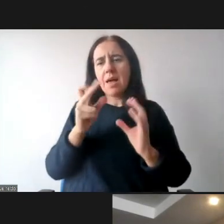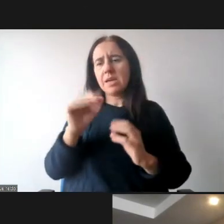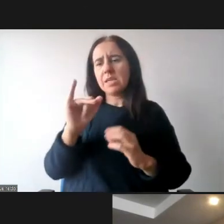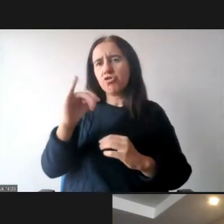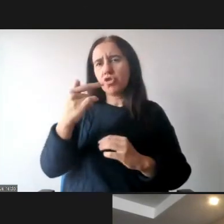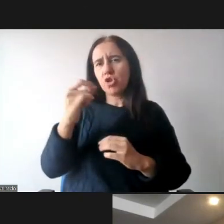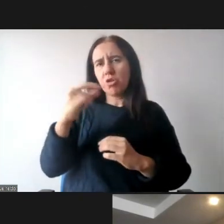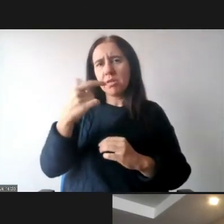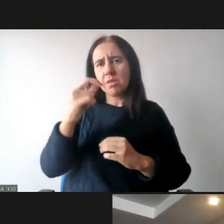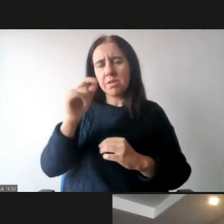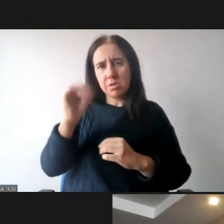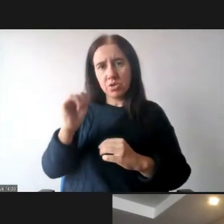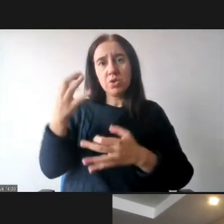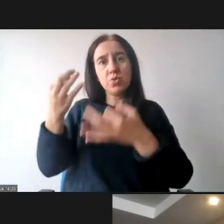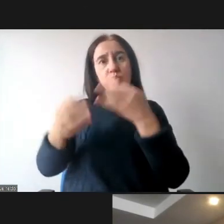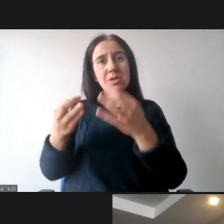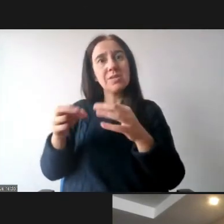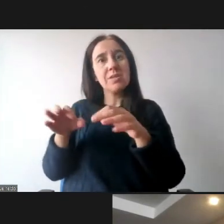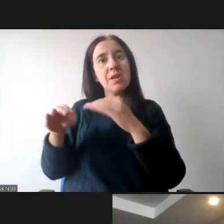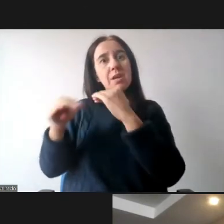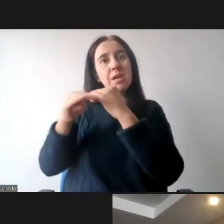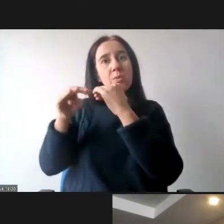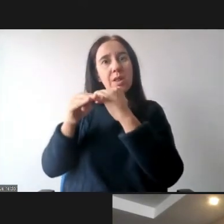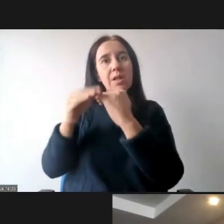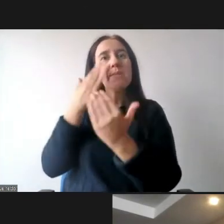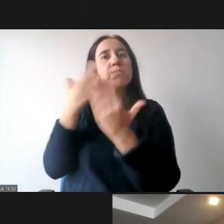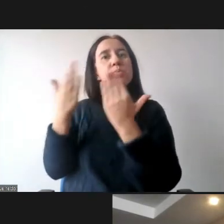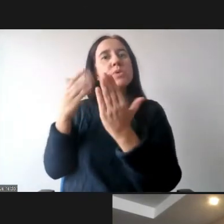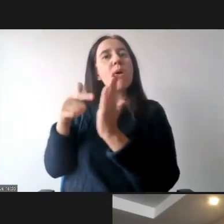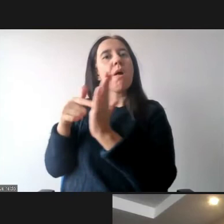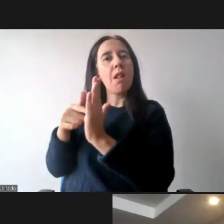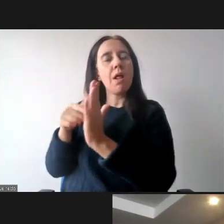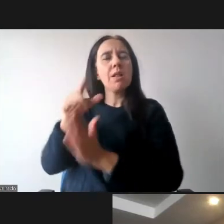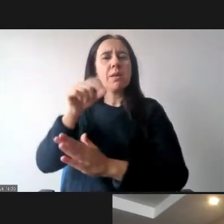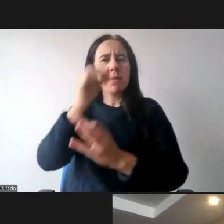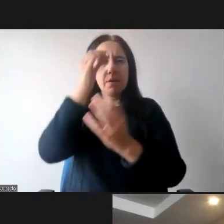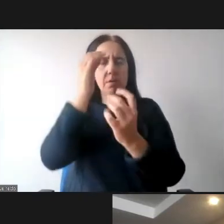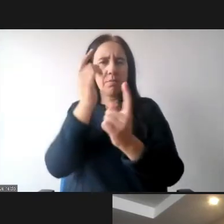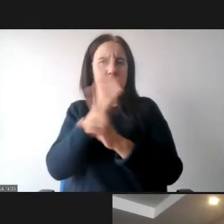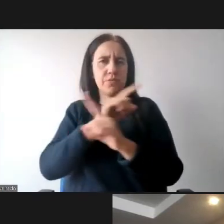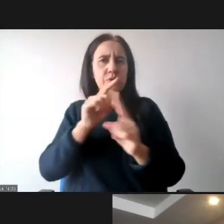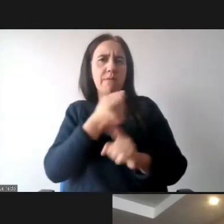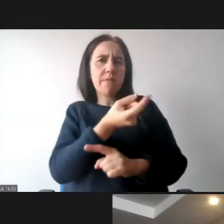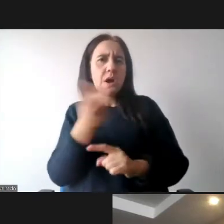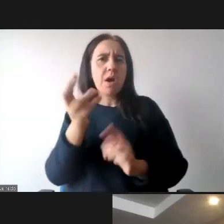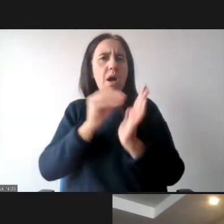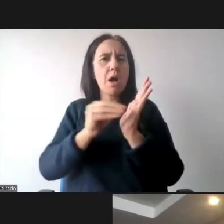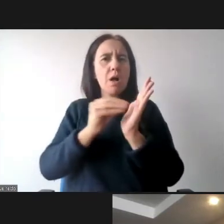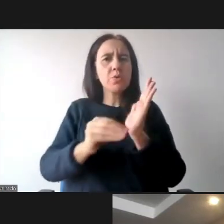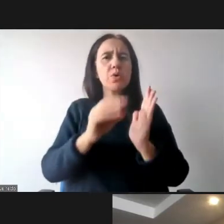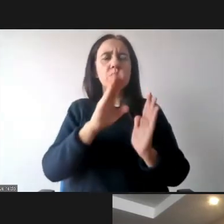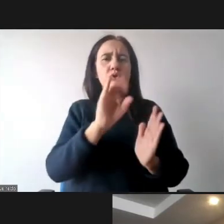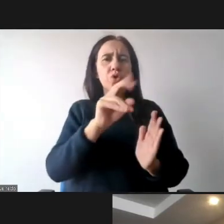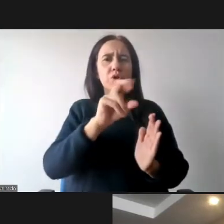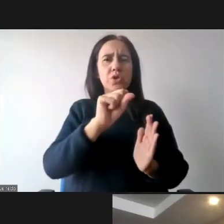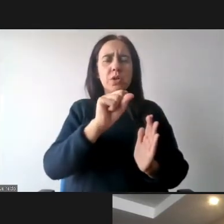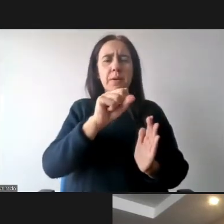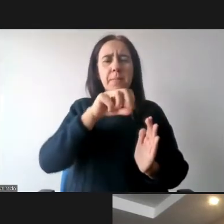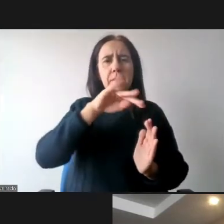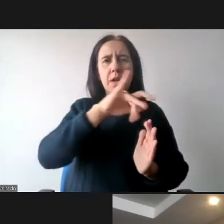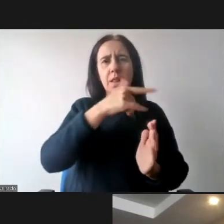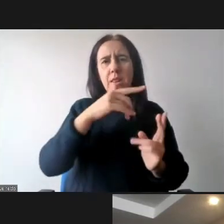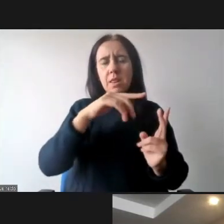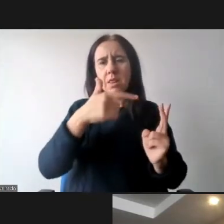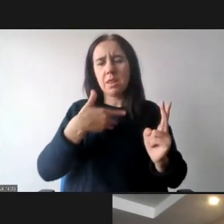e proporção. E por isso, vários autores, o professor Jorge Miranda, o professor Reis Novaes, sublinham esta ligação entre proporcionalidade